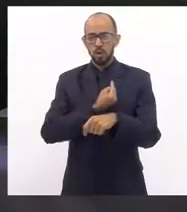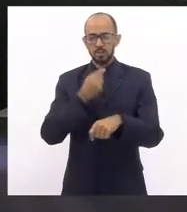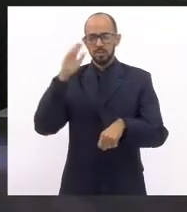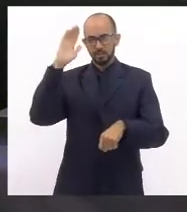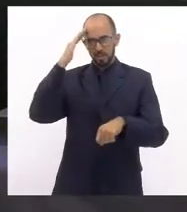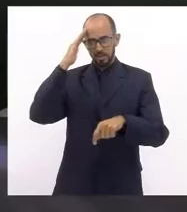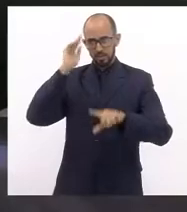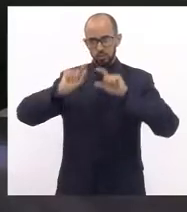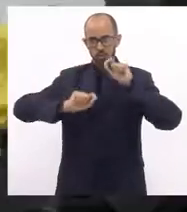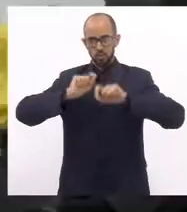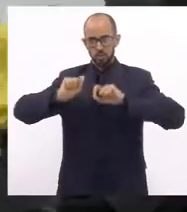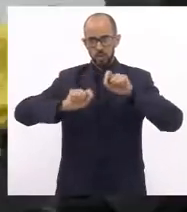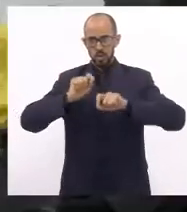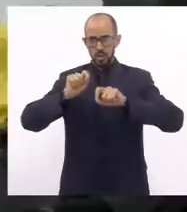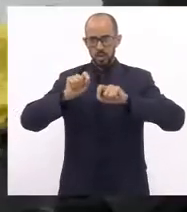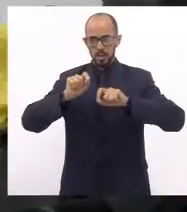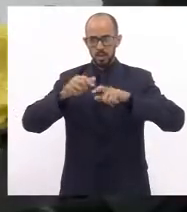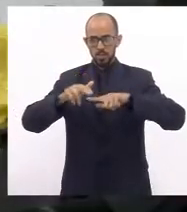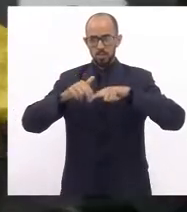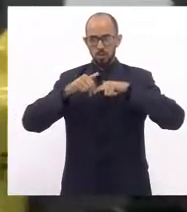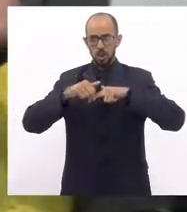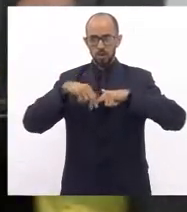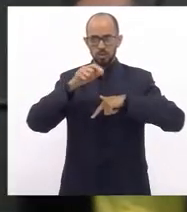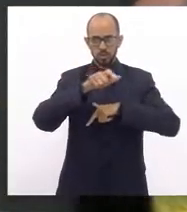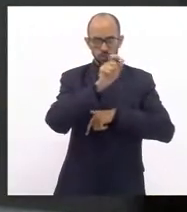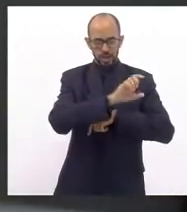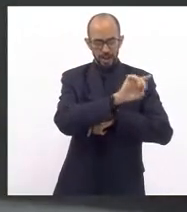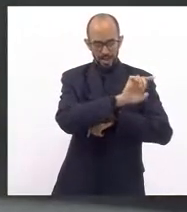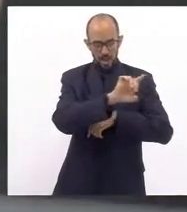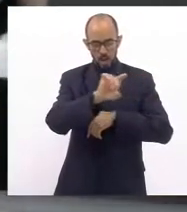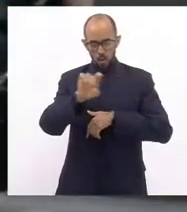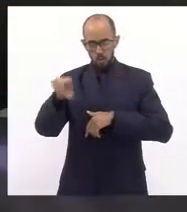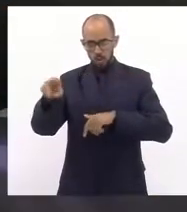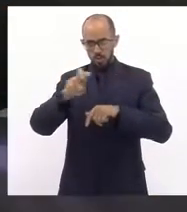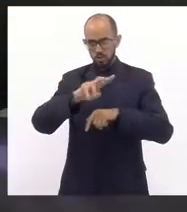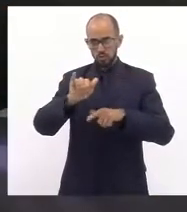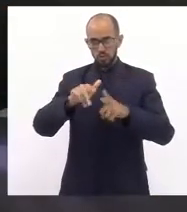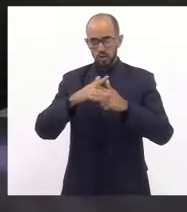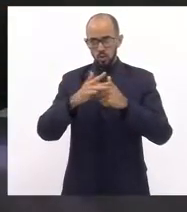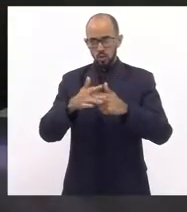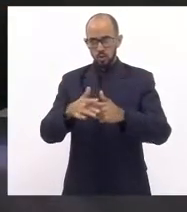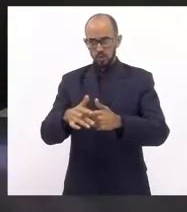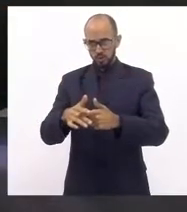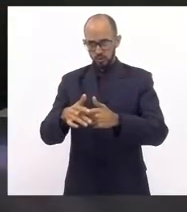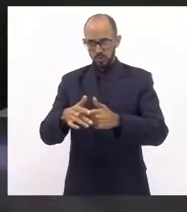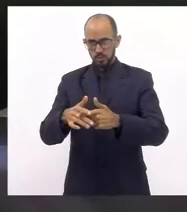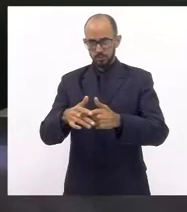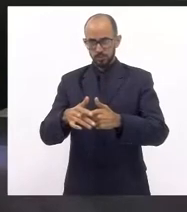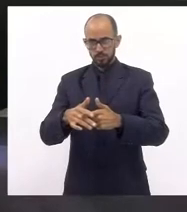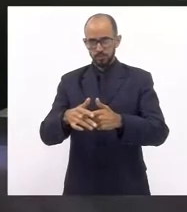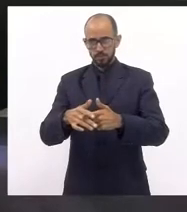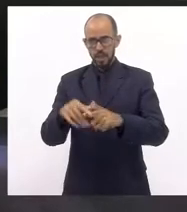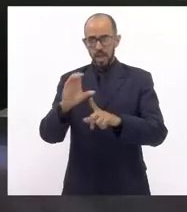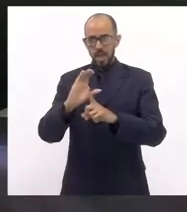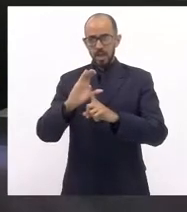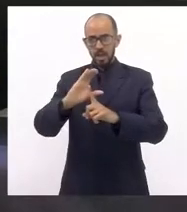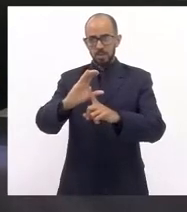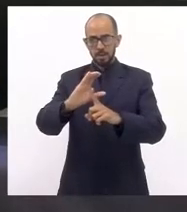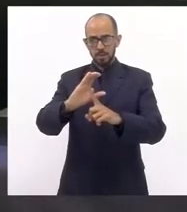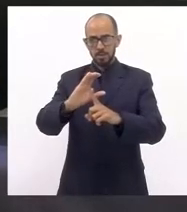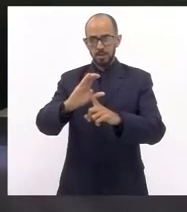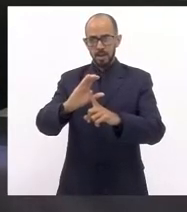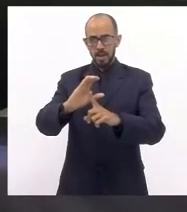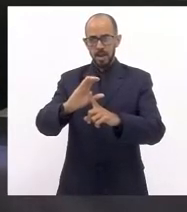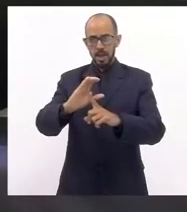que, através dessas pessoas que já vêm fazendo esse trabalho, a gente vai corrigir o acesso, né? A capelania, ela dá autoridade e